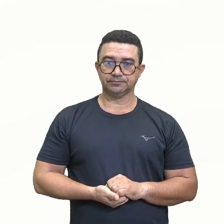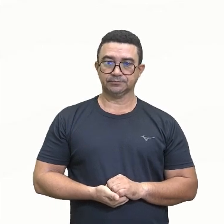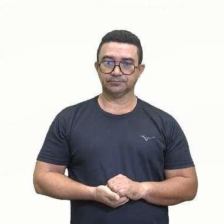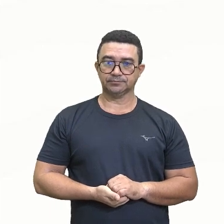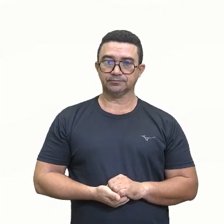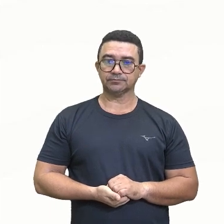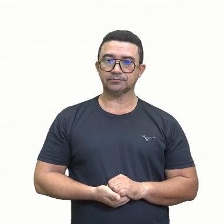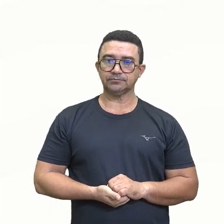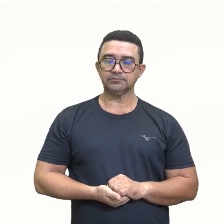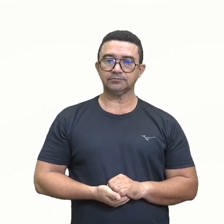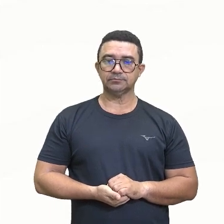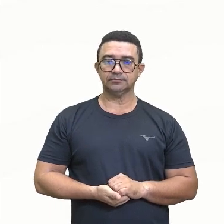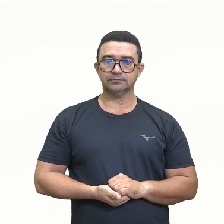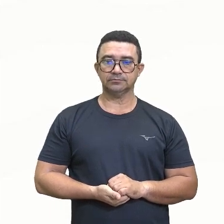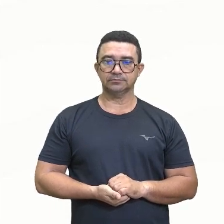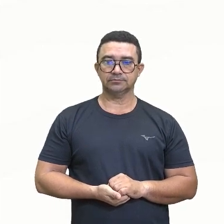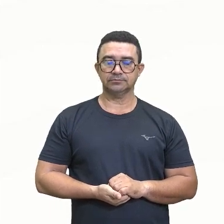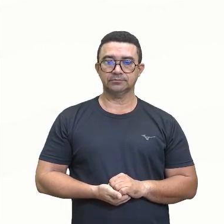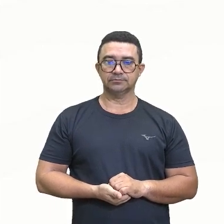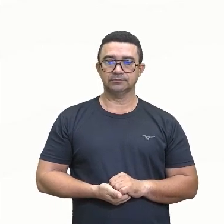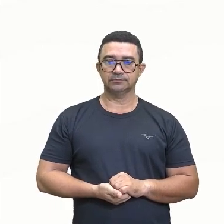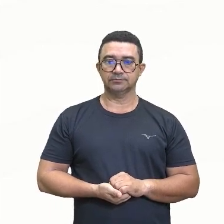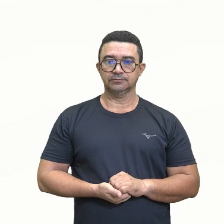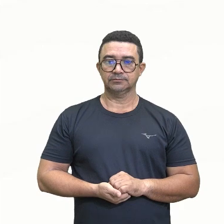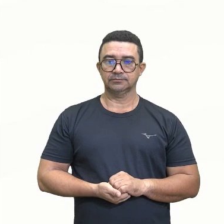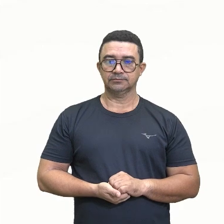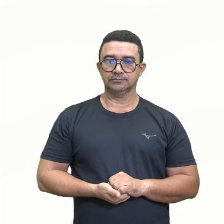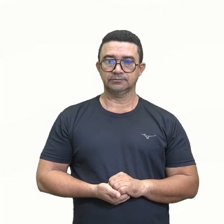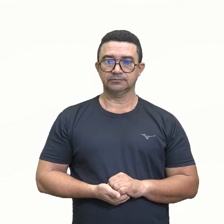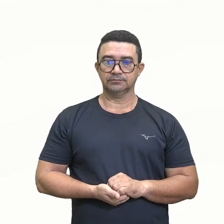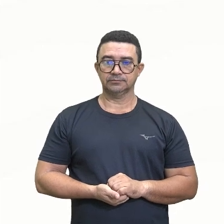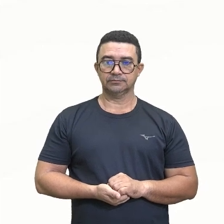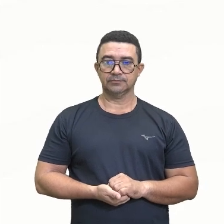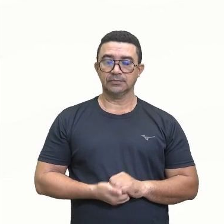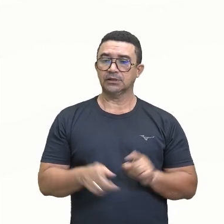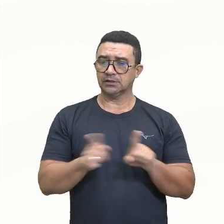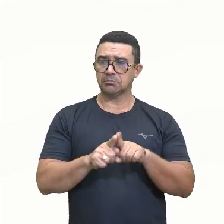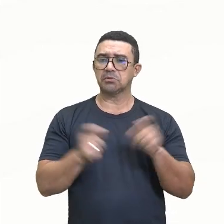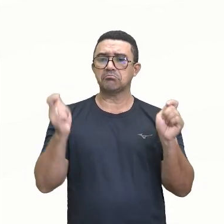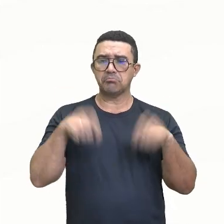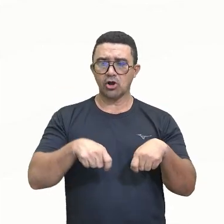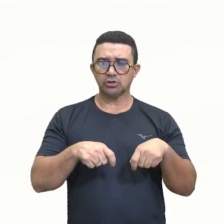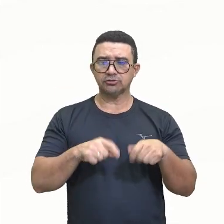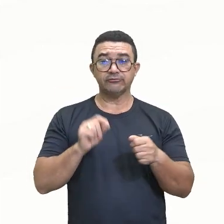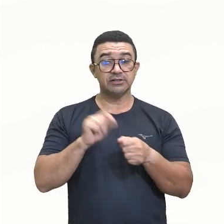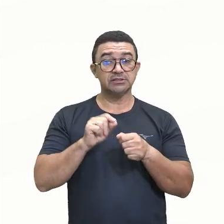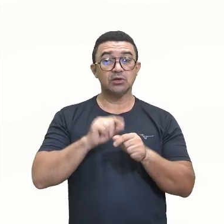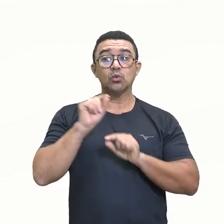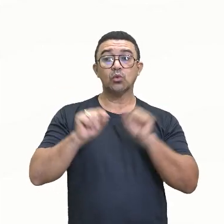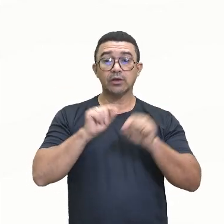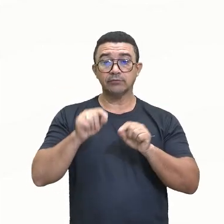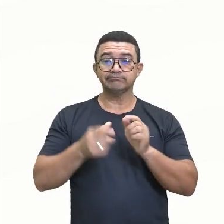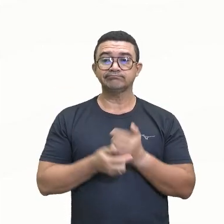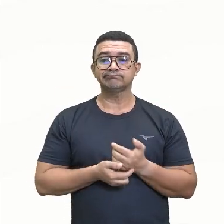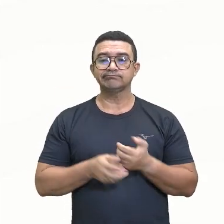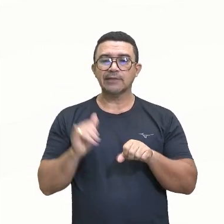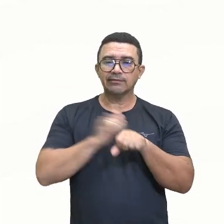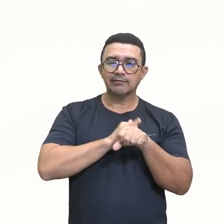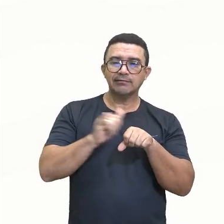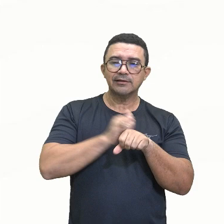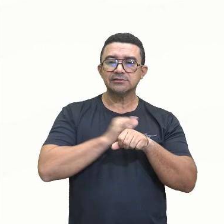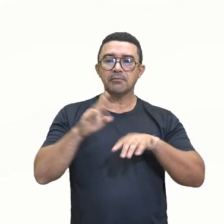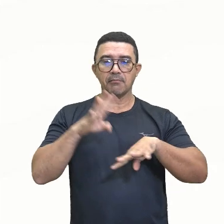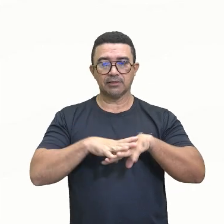denominador. Lembra que tem 1 aqui, 1 vezes 2. Ou, olha o que eu posso usar aqui, vamos usar os recursos matemáticos.